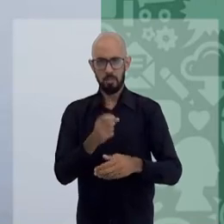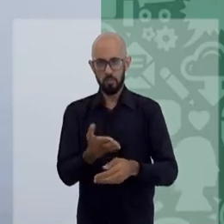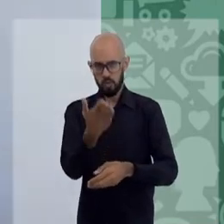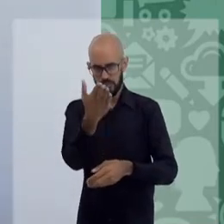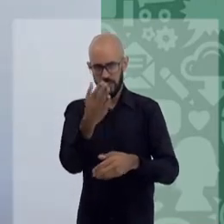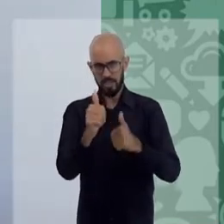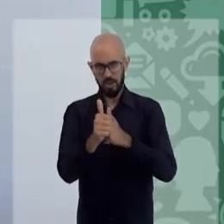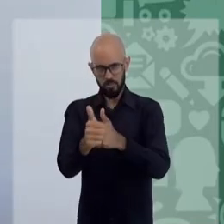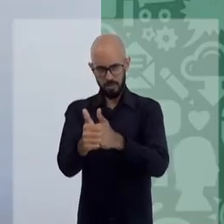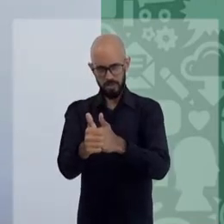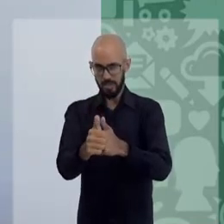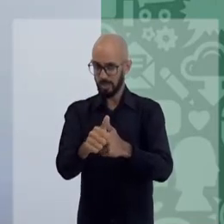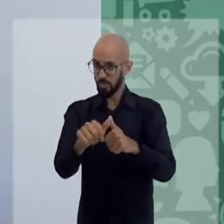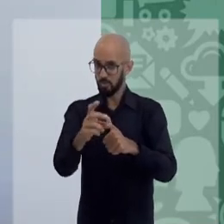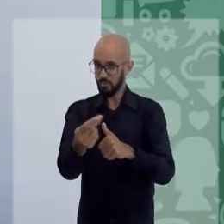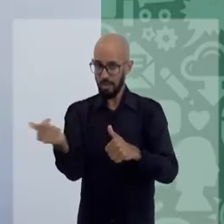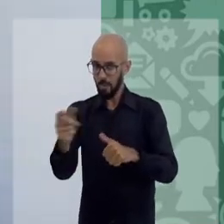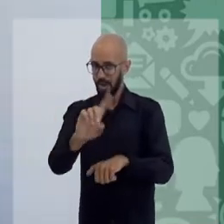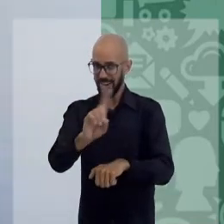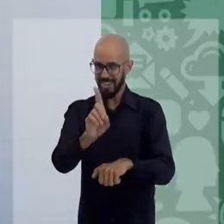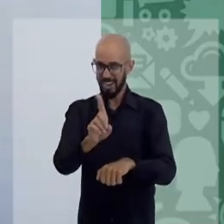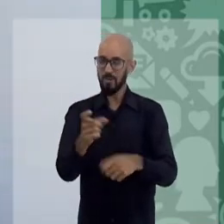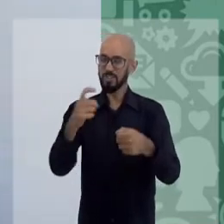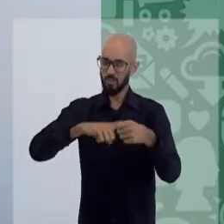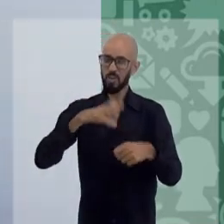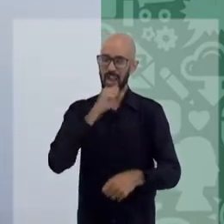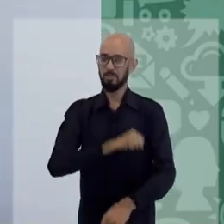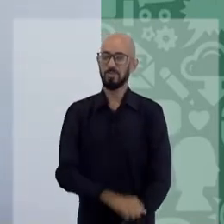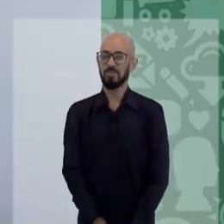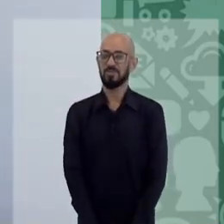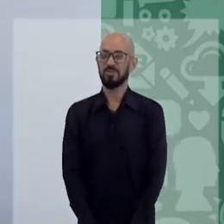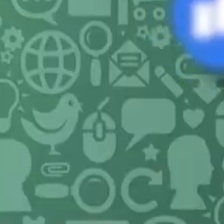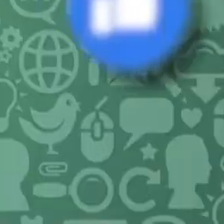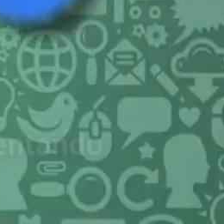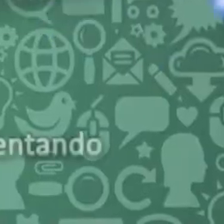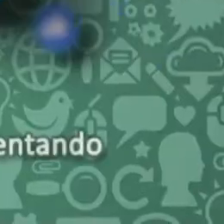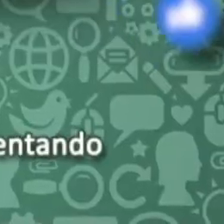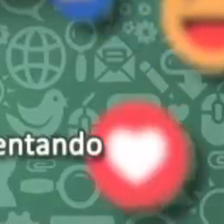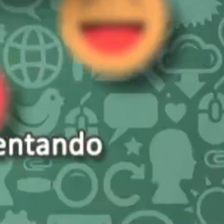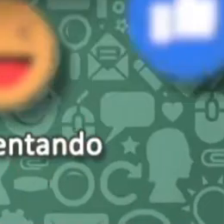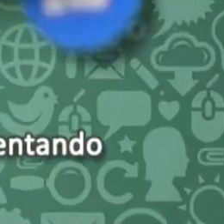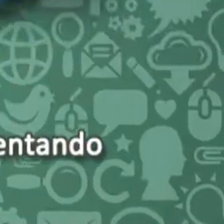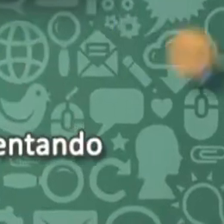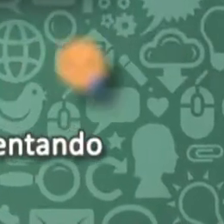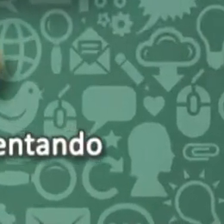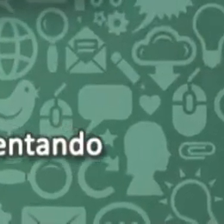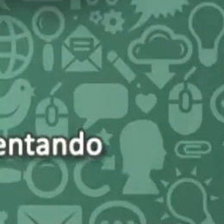rapidinho, você que está acompanhando a gente, não sai daí não, a gente volta já já.